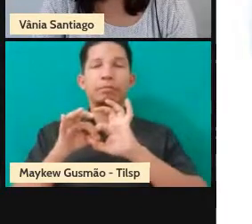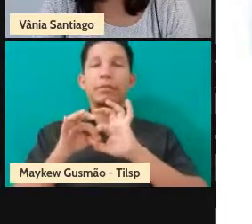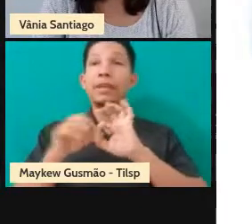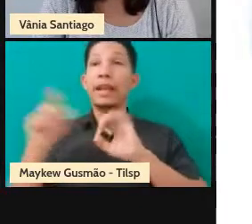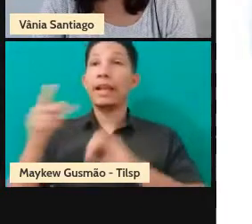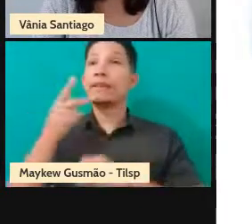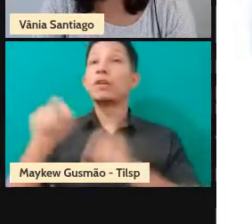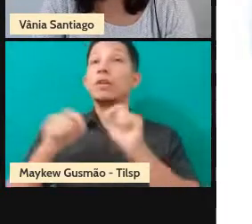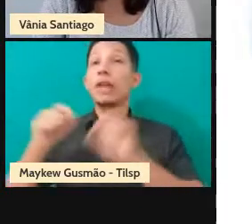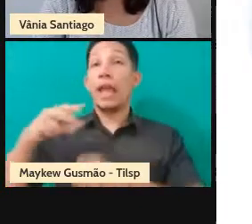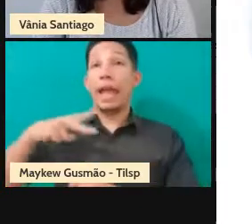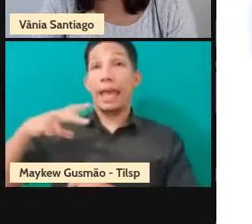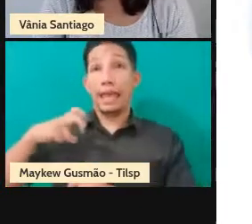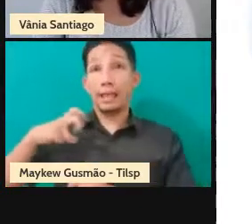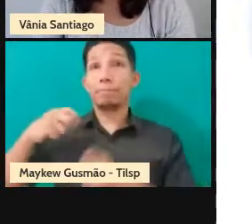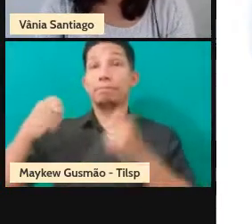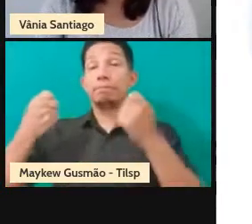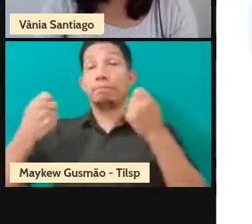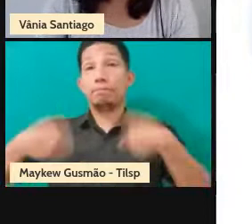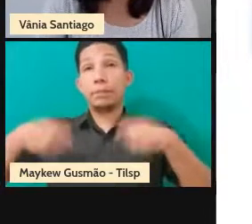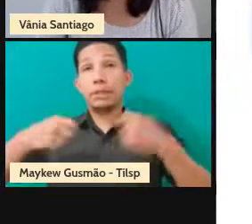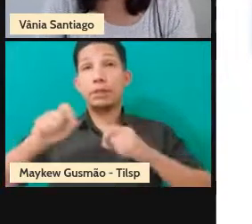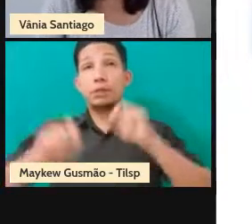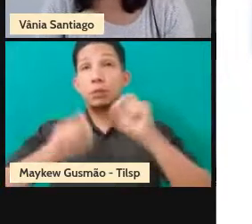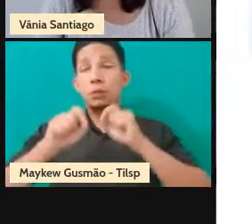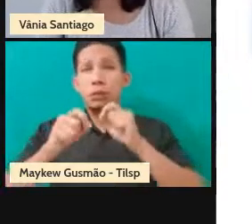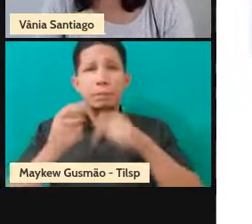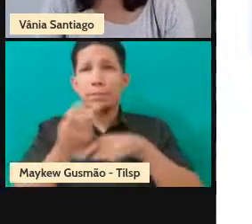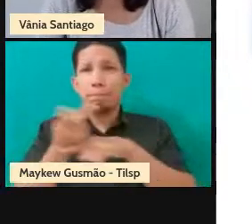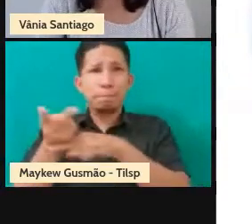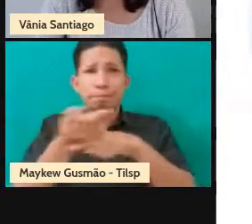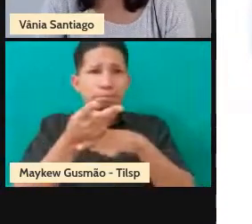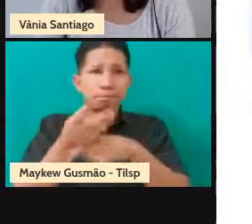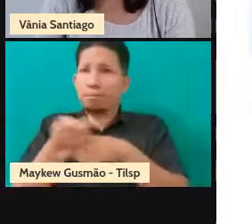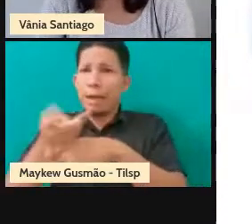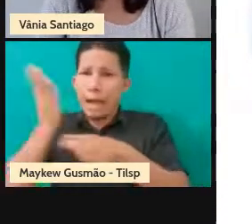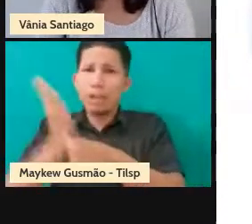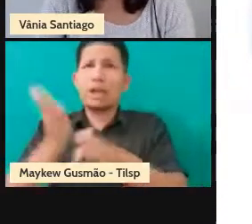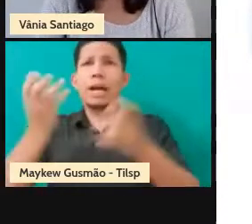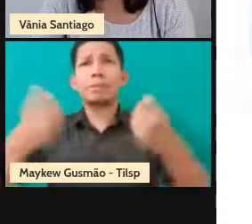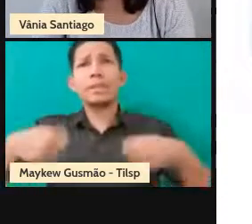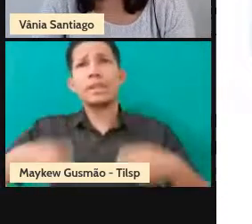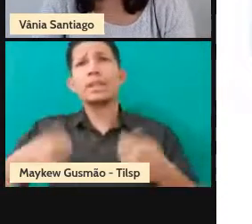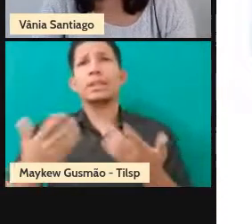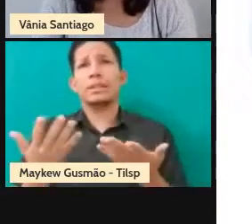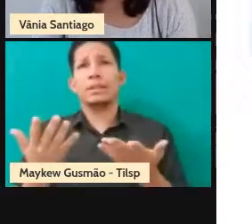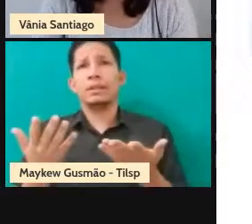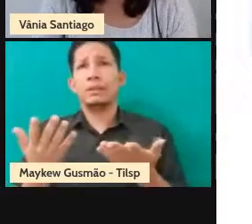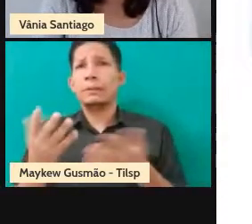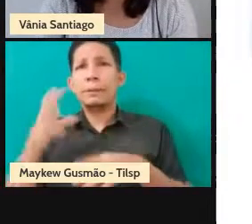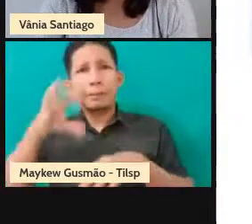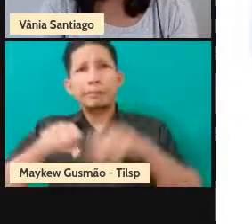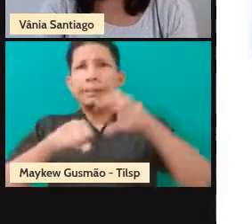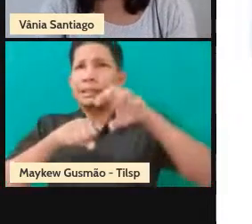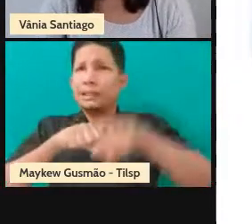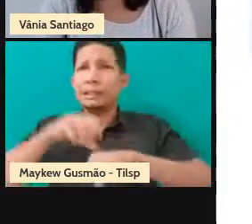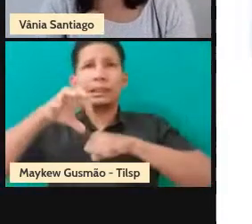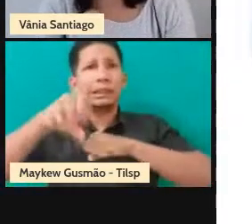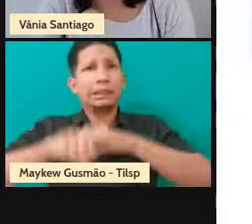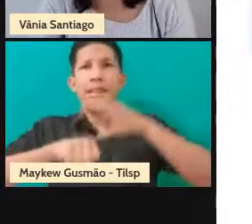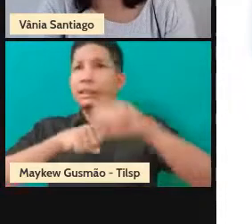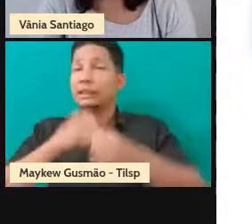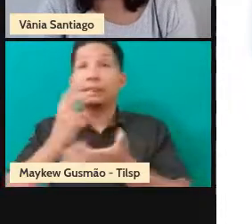é algo que precisa ser encontrado, que precisa existir uma busca constante e